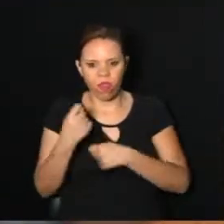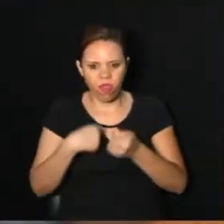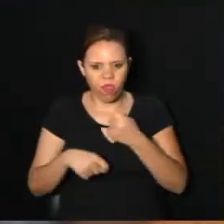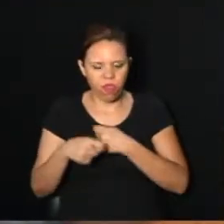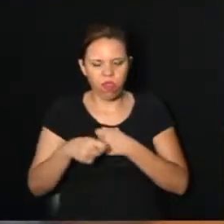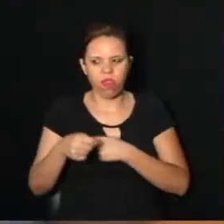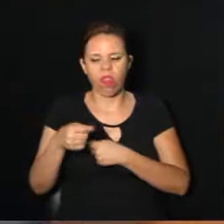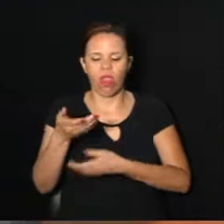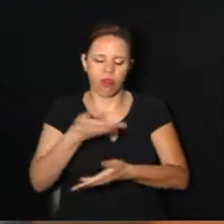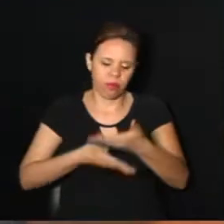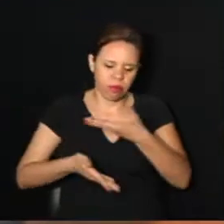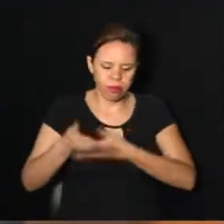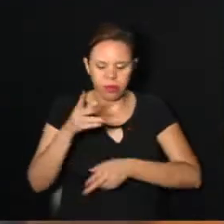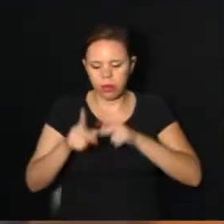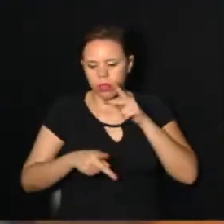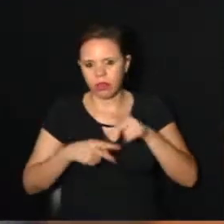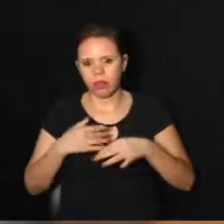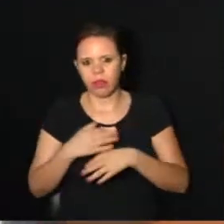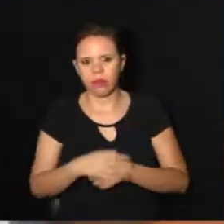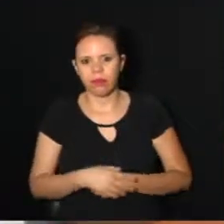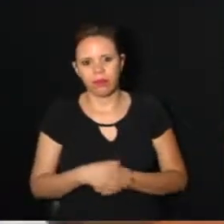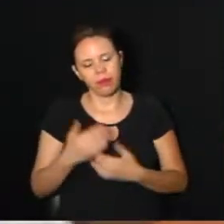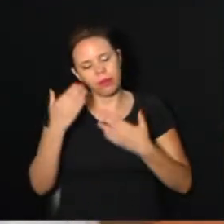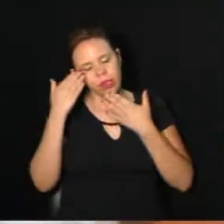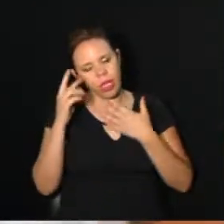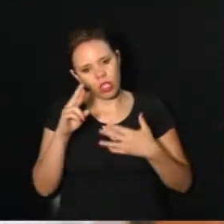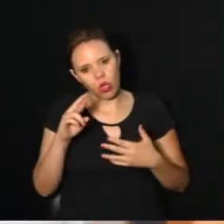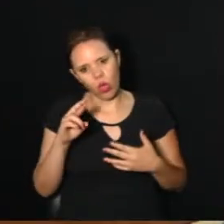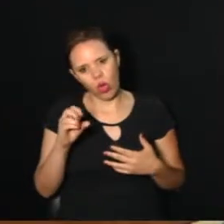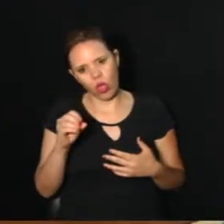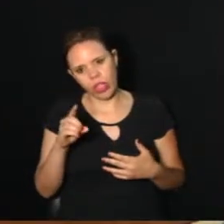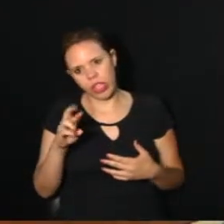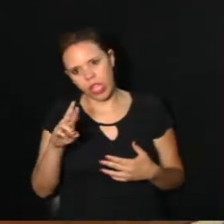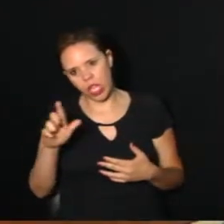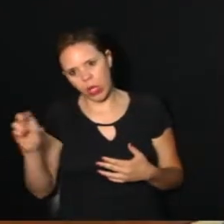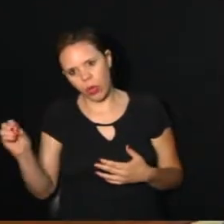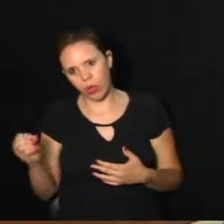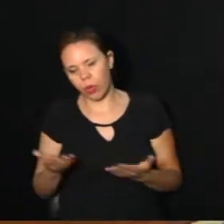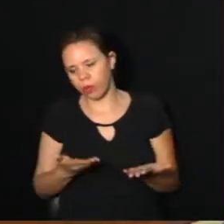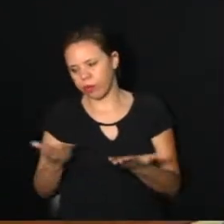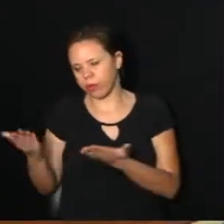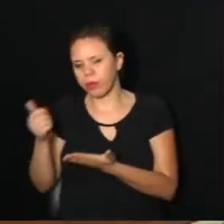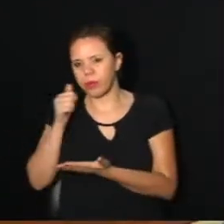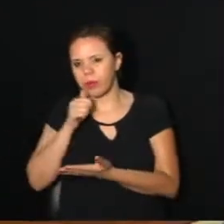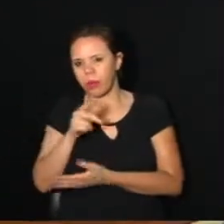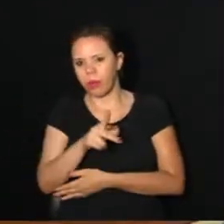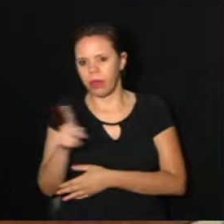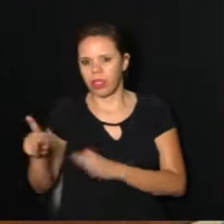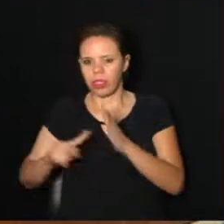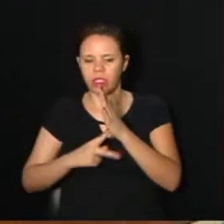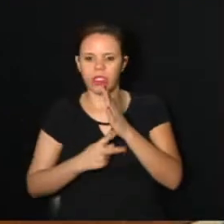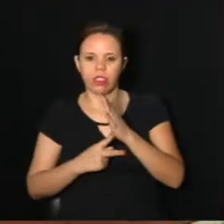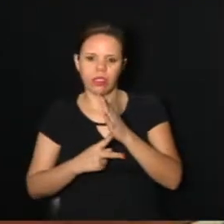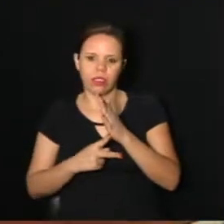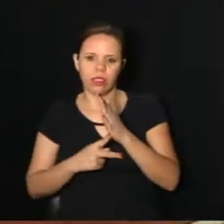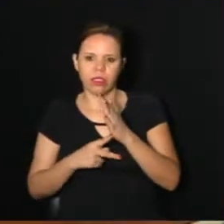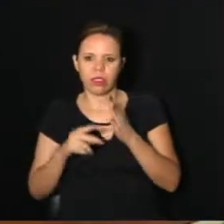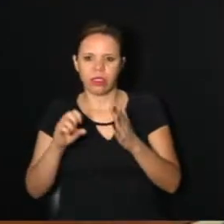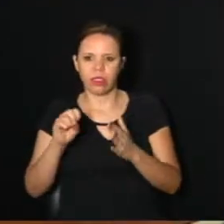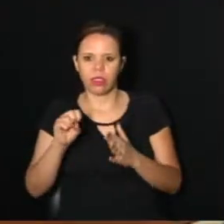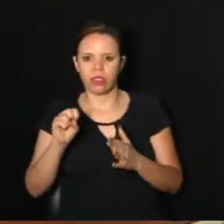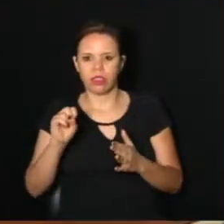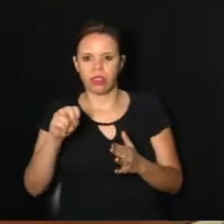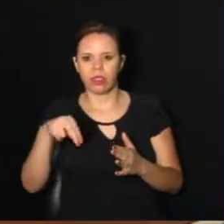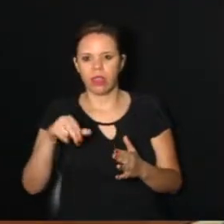para a população. Obrigado, Rodrigo. Eu já passo na sequência a presidente do Sindicato Varejista, a Sanay